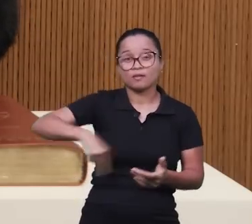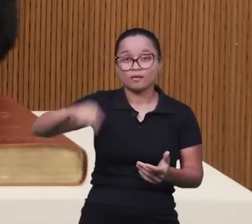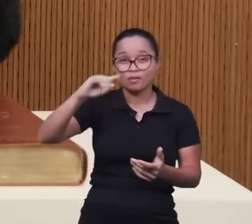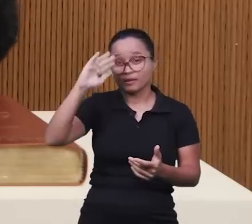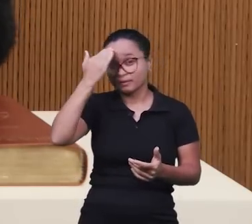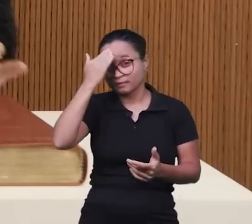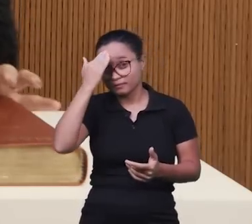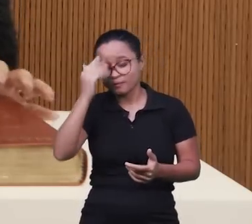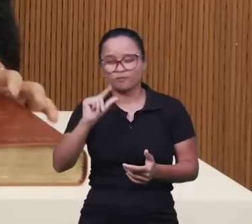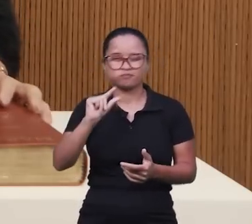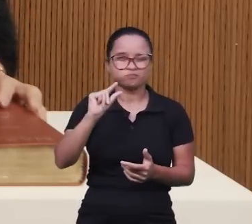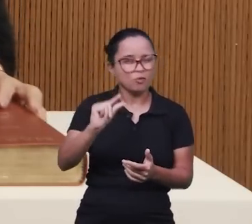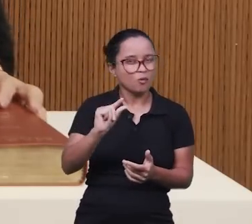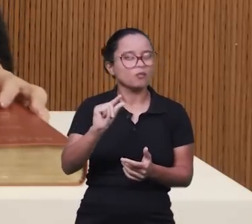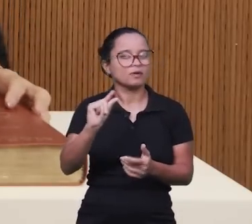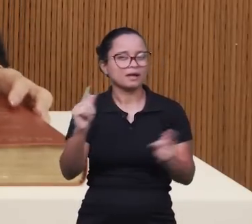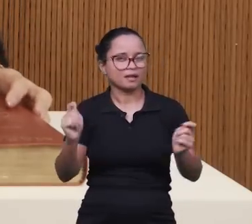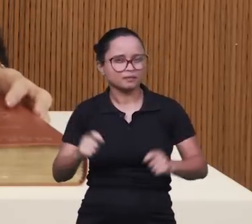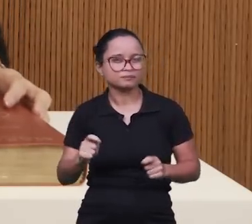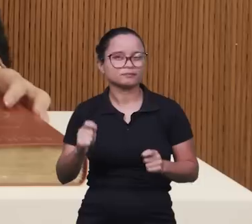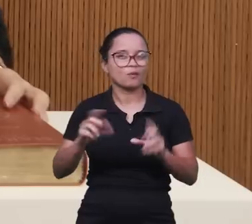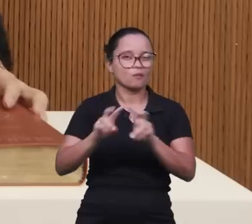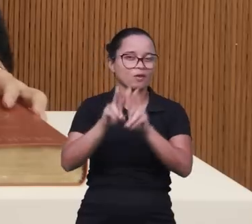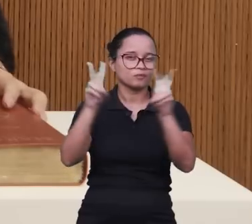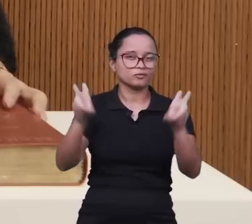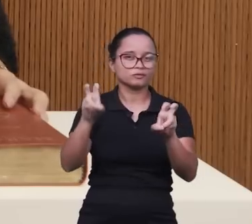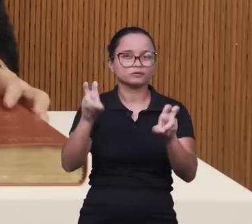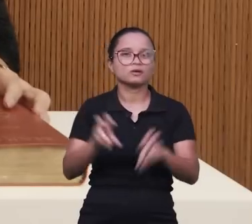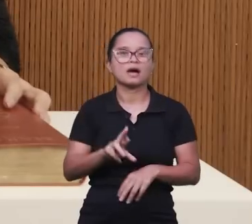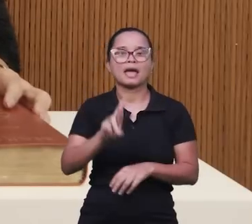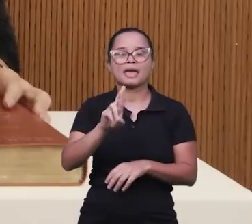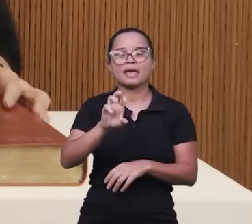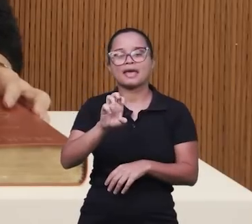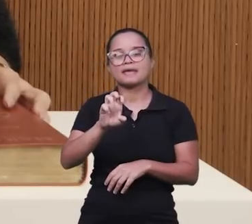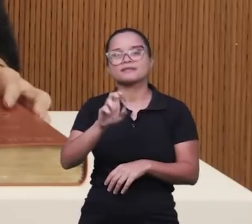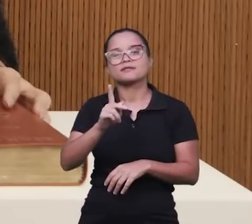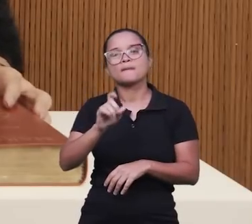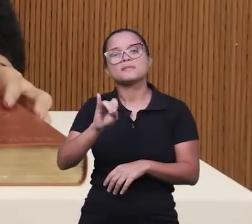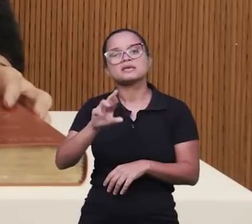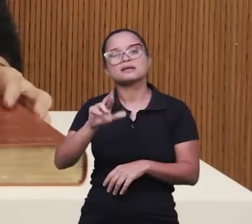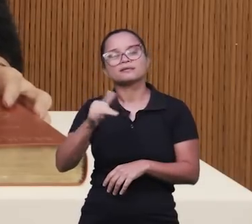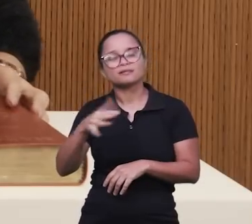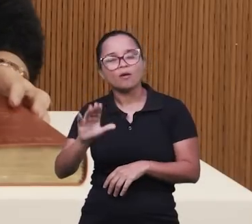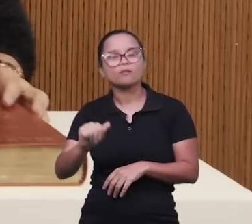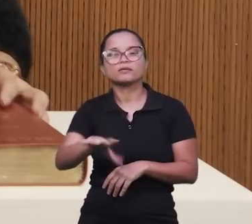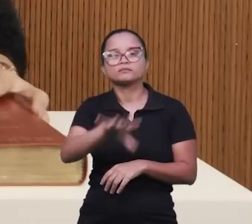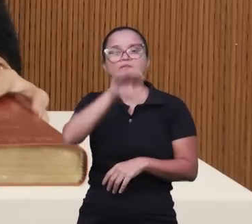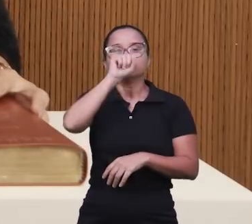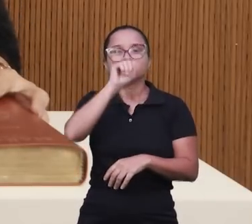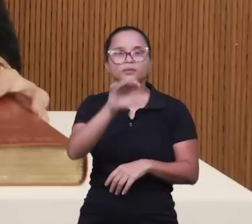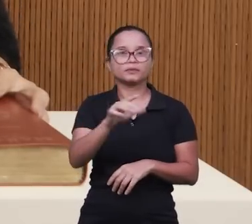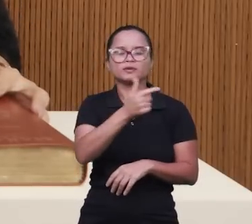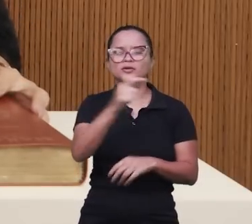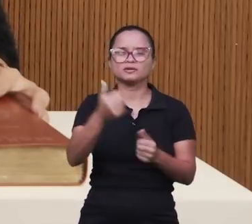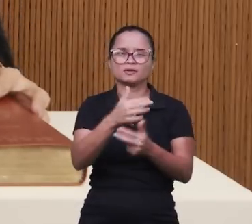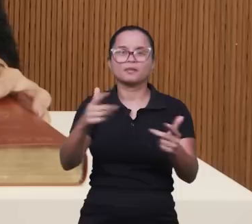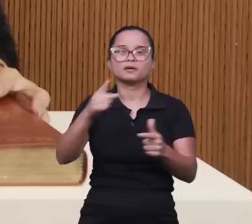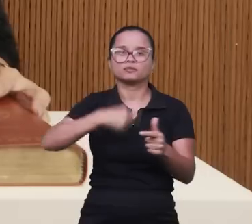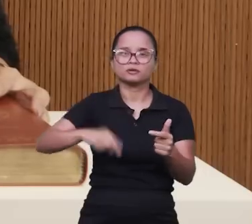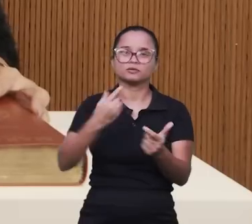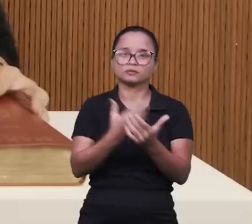nós conseguimos entender um pouquinho sobre esse assunto respiração. Tem muitas outras questões para nós trabalharmos